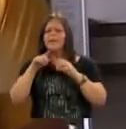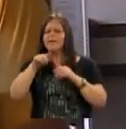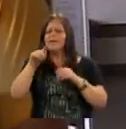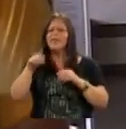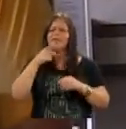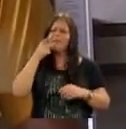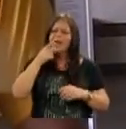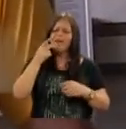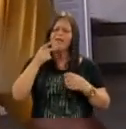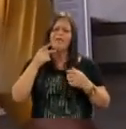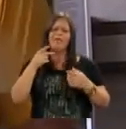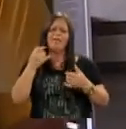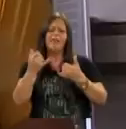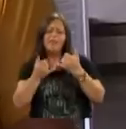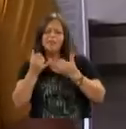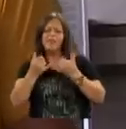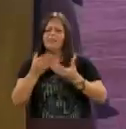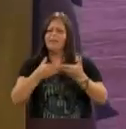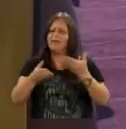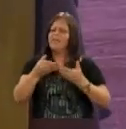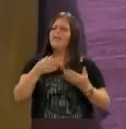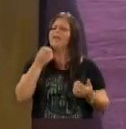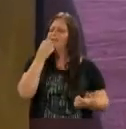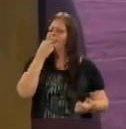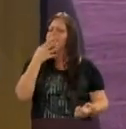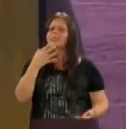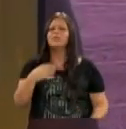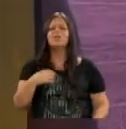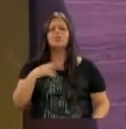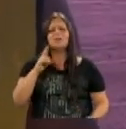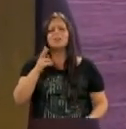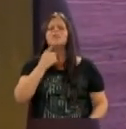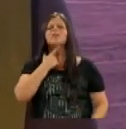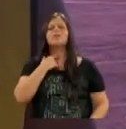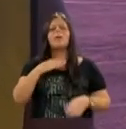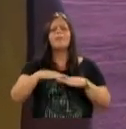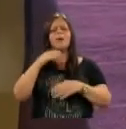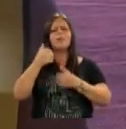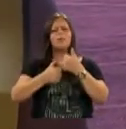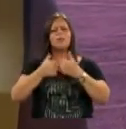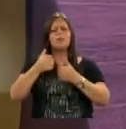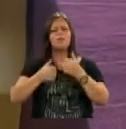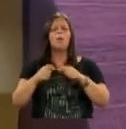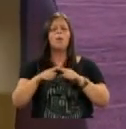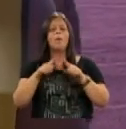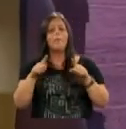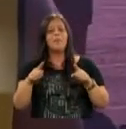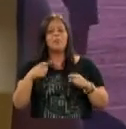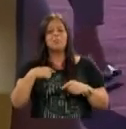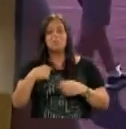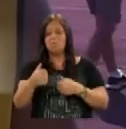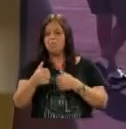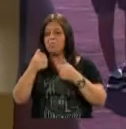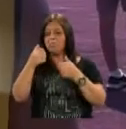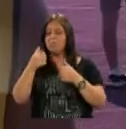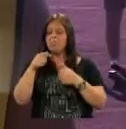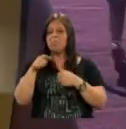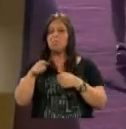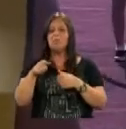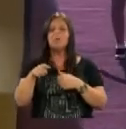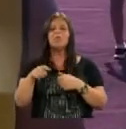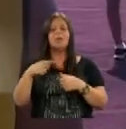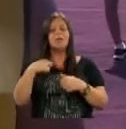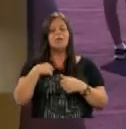diverte isso é fantástico eu sempre gostei de tomar futebol é como eu me saí melhor o grande time